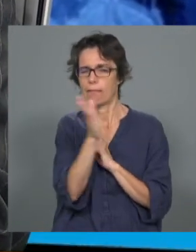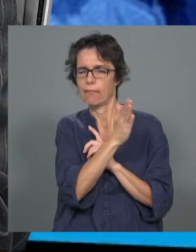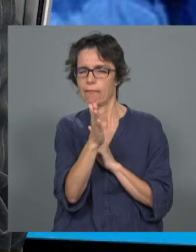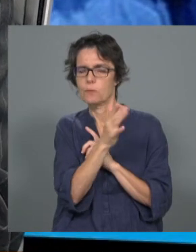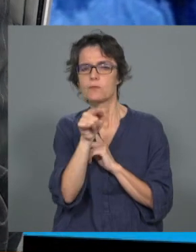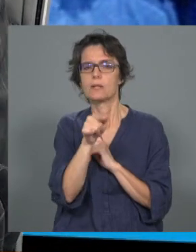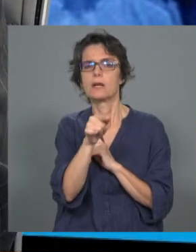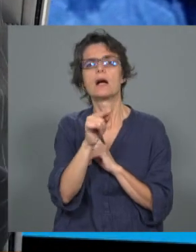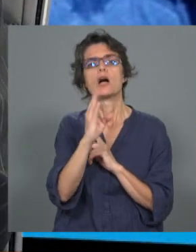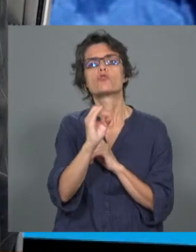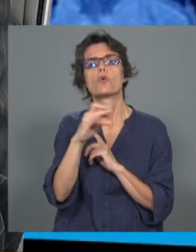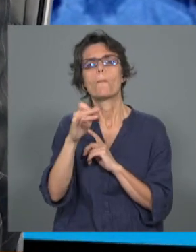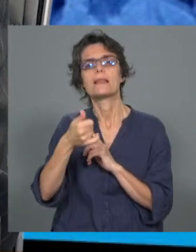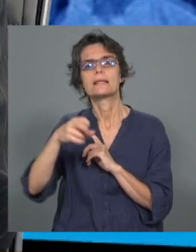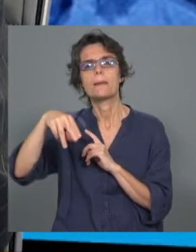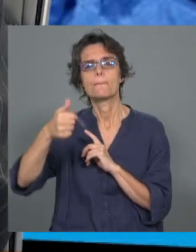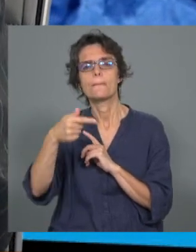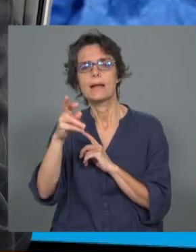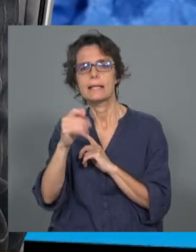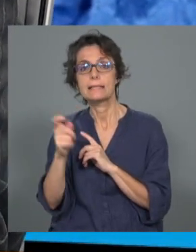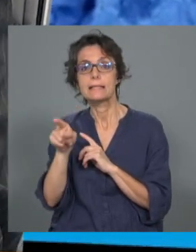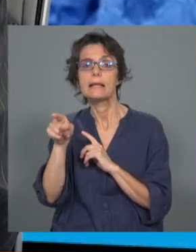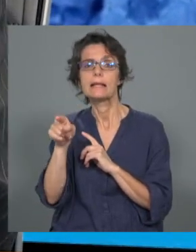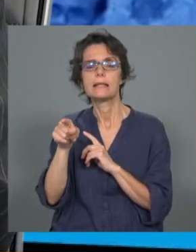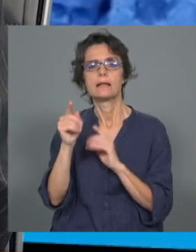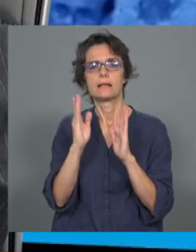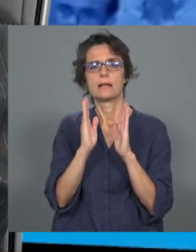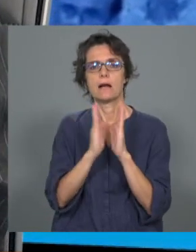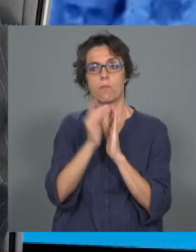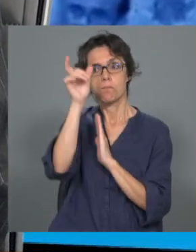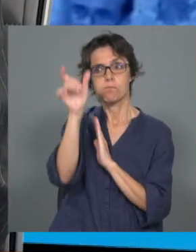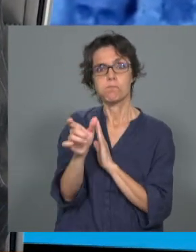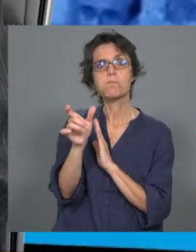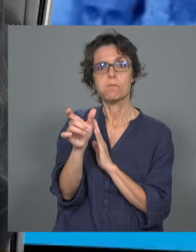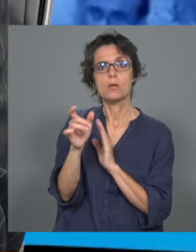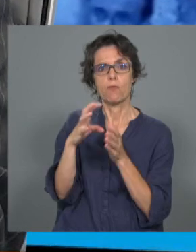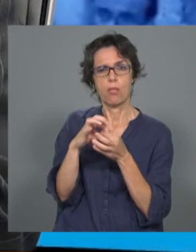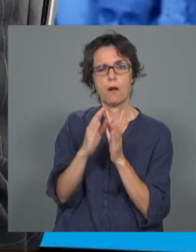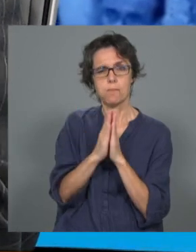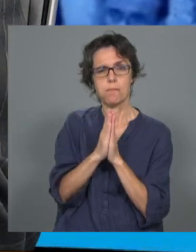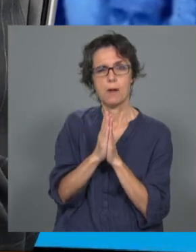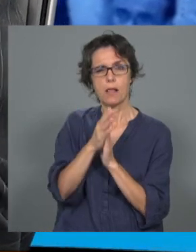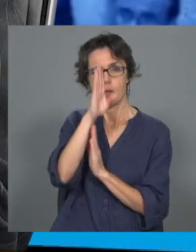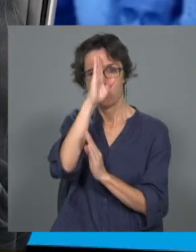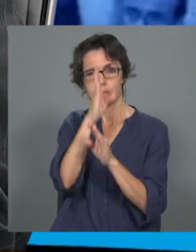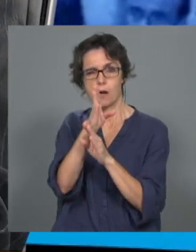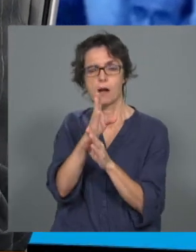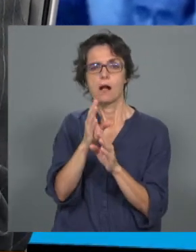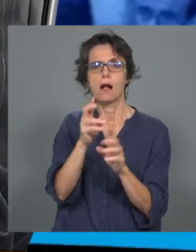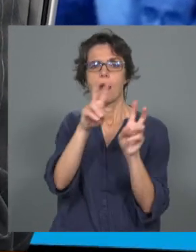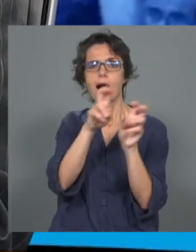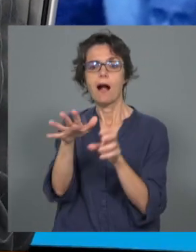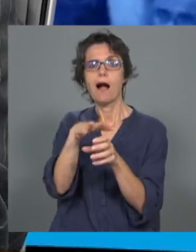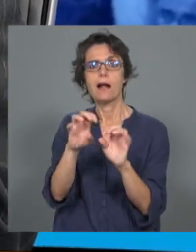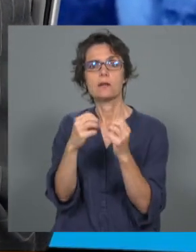para além de um homem da eclesiologia, foi também um homem muito empenhado nas questões sociais,